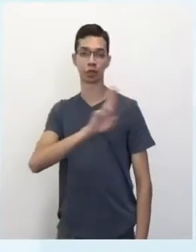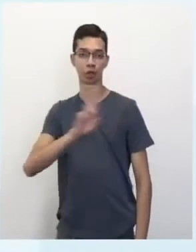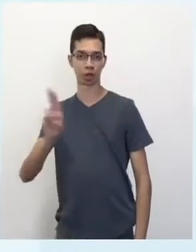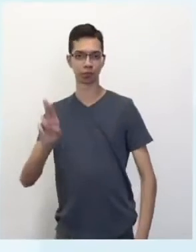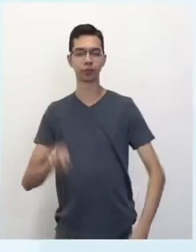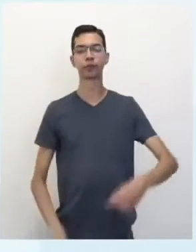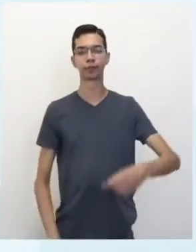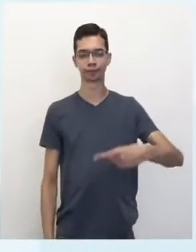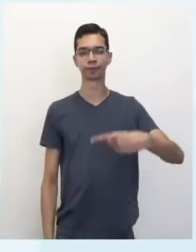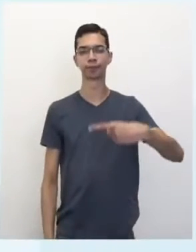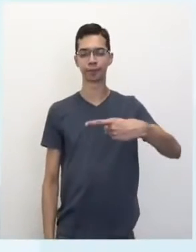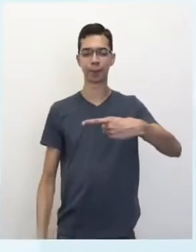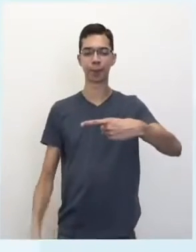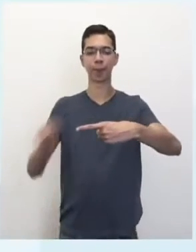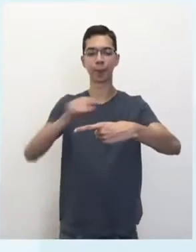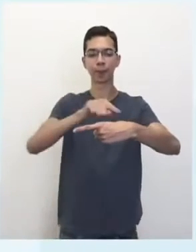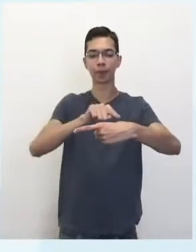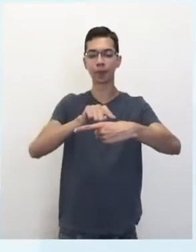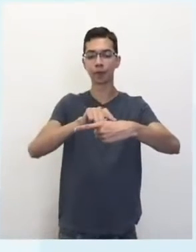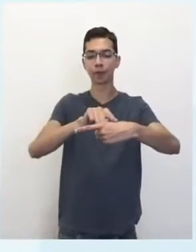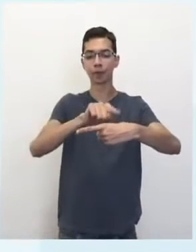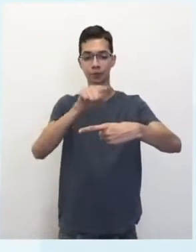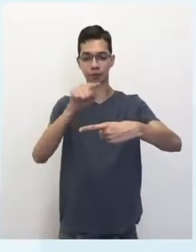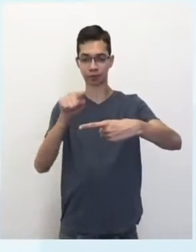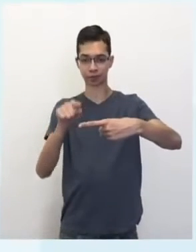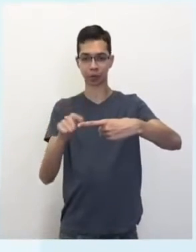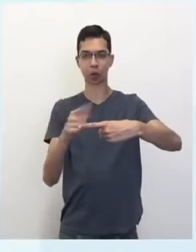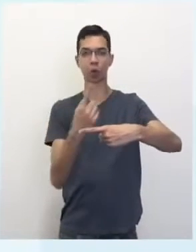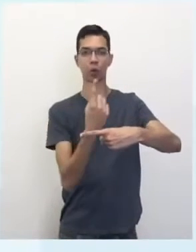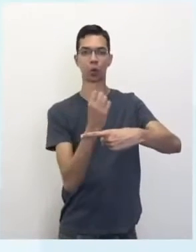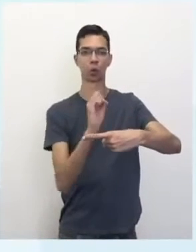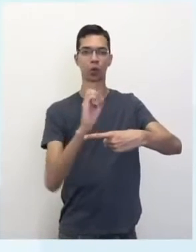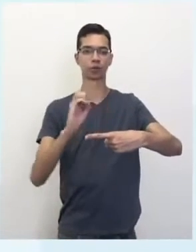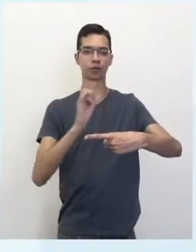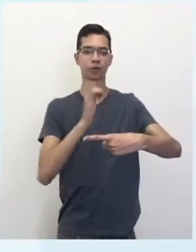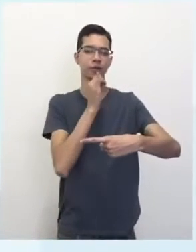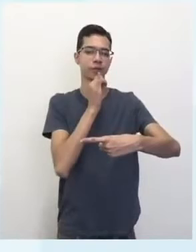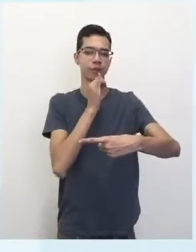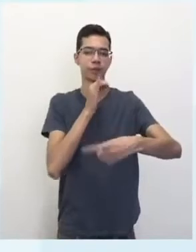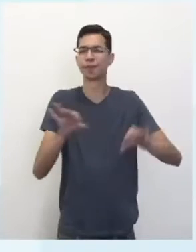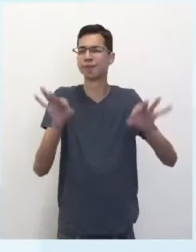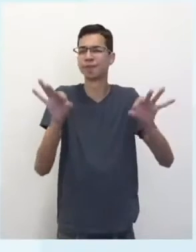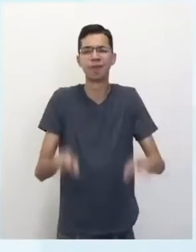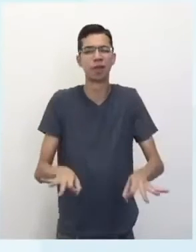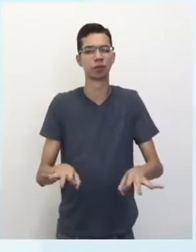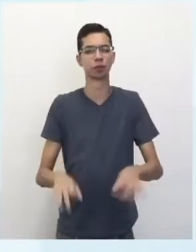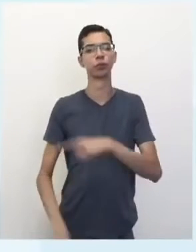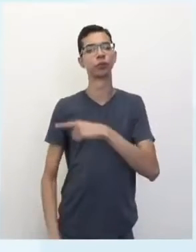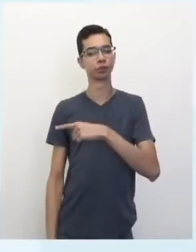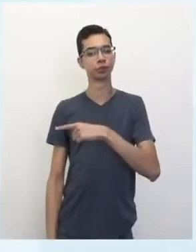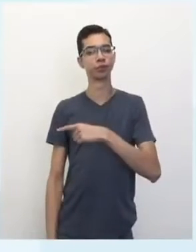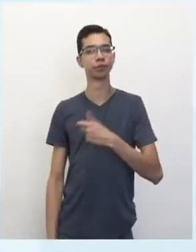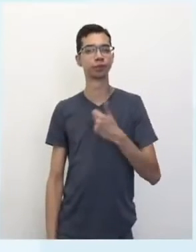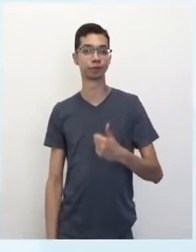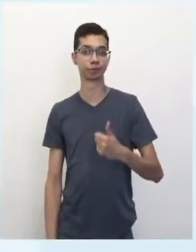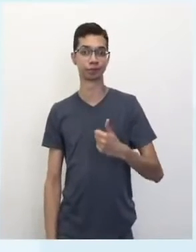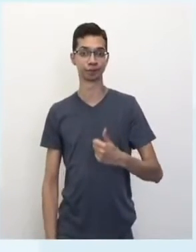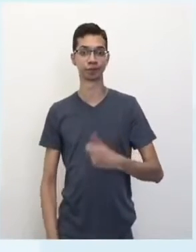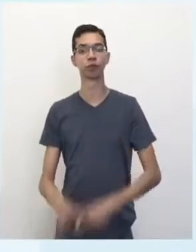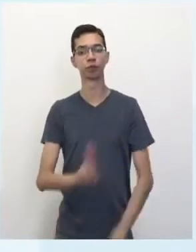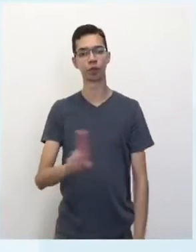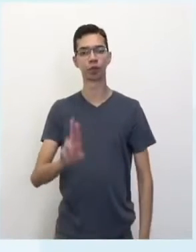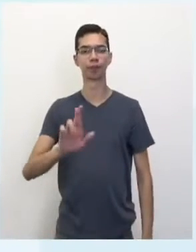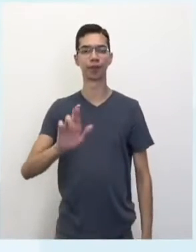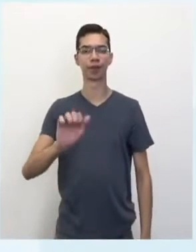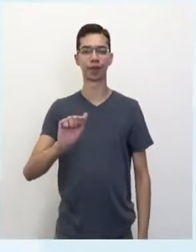esses 180 graus. Então, esse ângulo é quando a medida tem exatamente 180 graus. Então eu